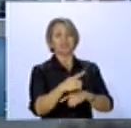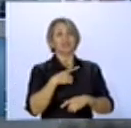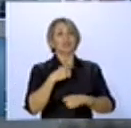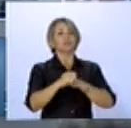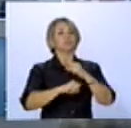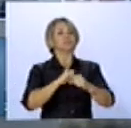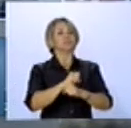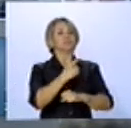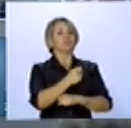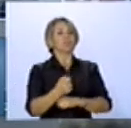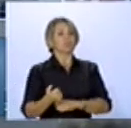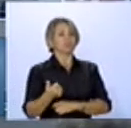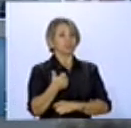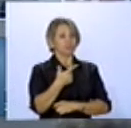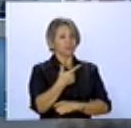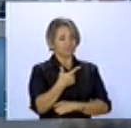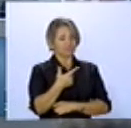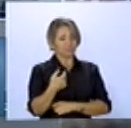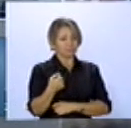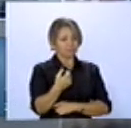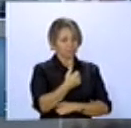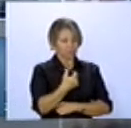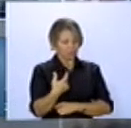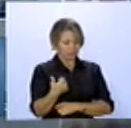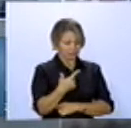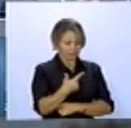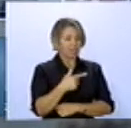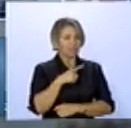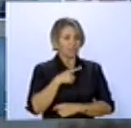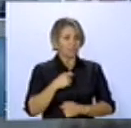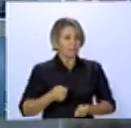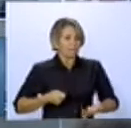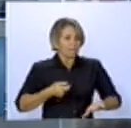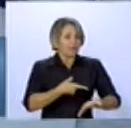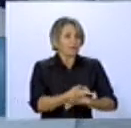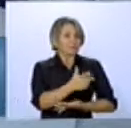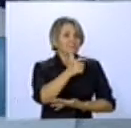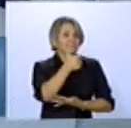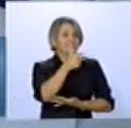o governo de Goiás gastou 150 milhões